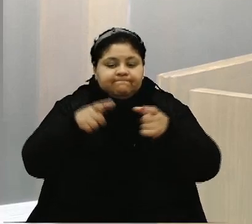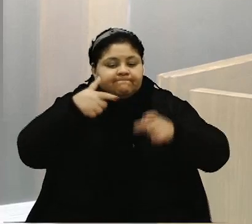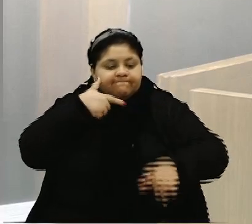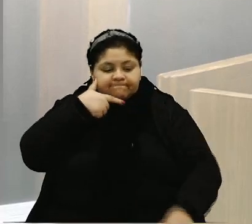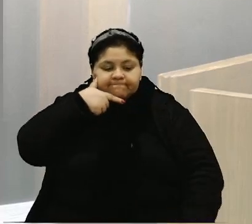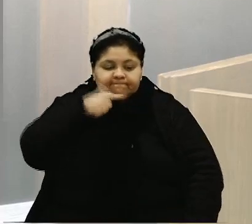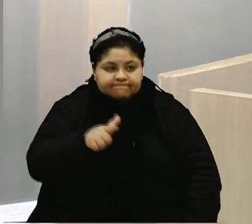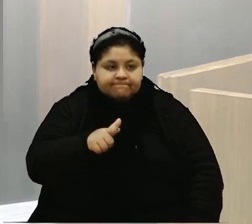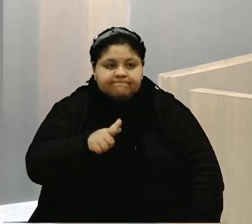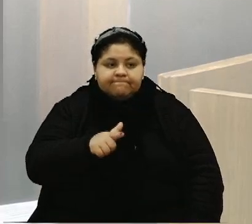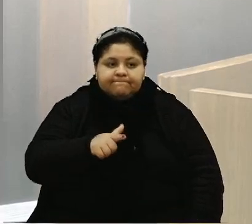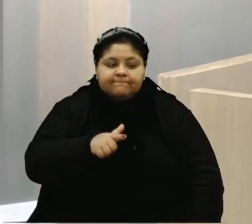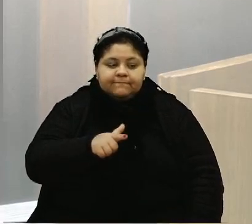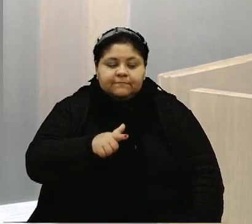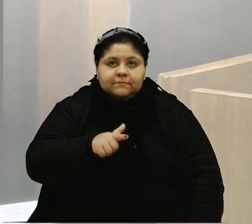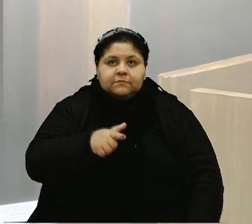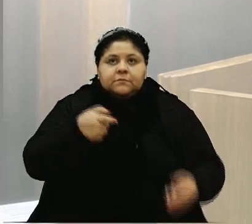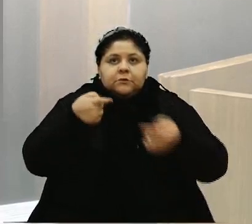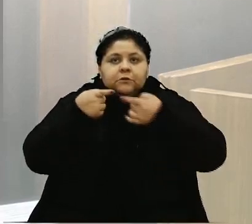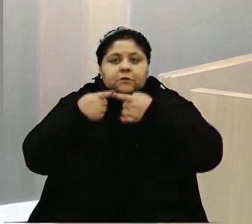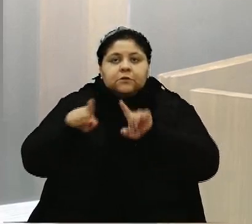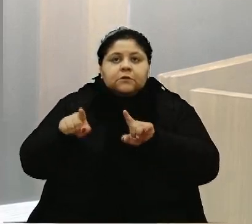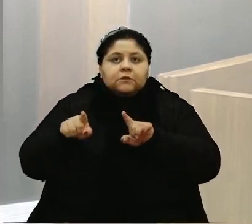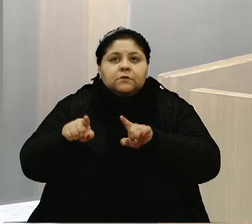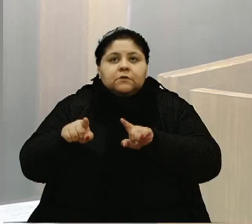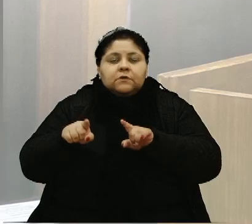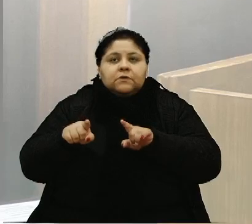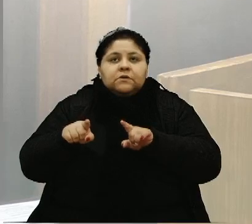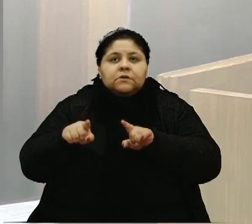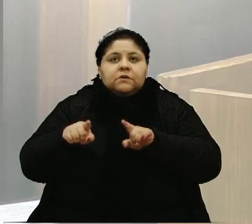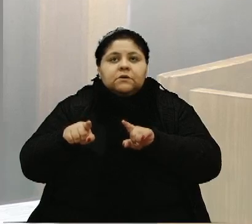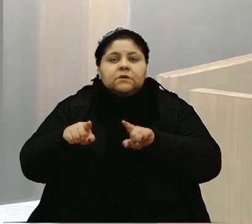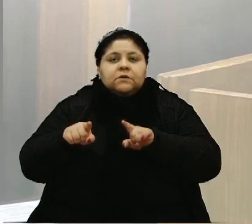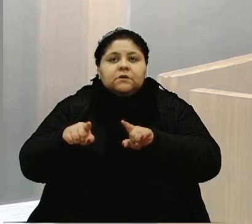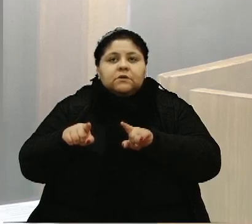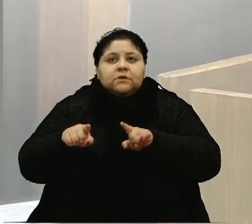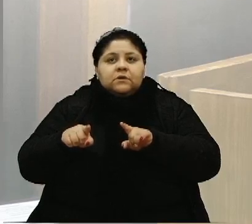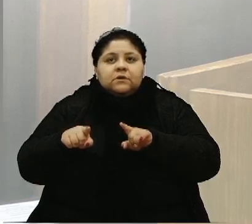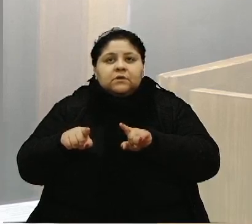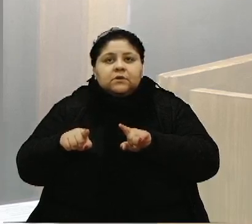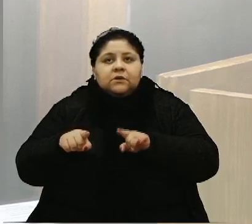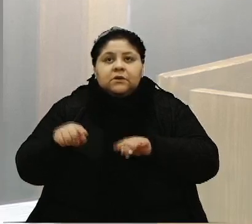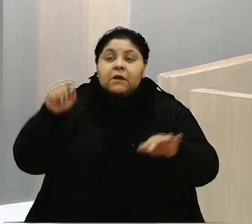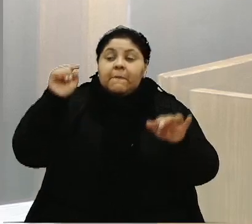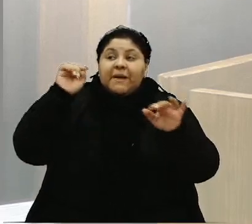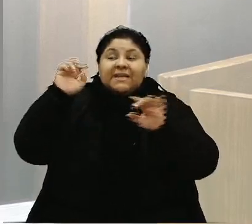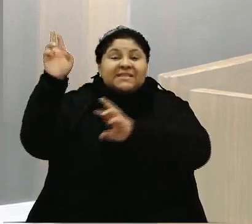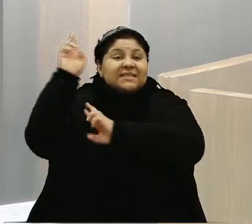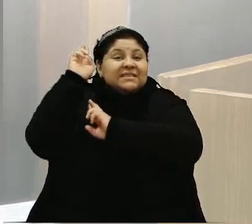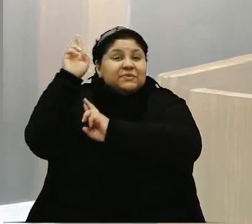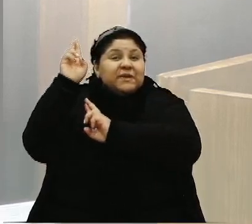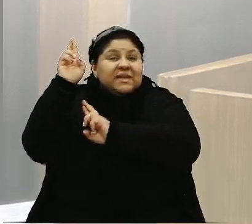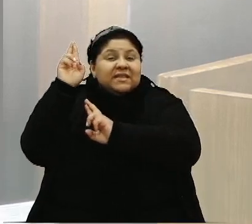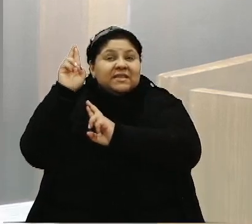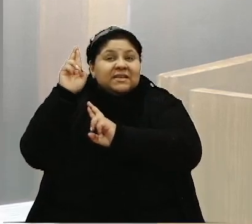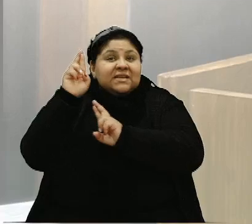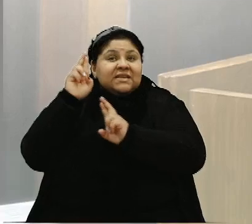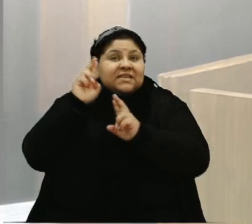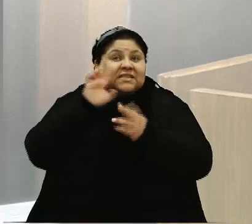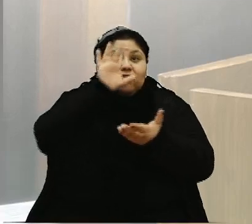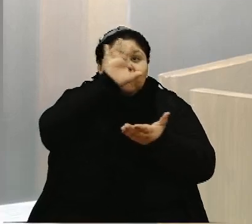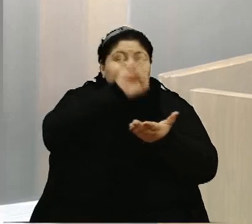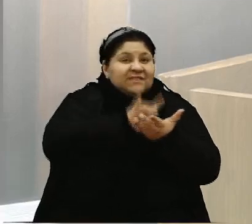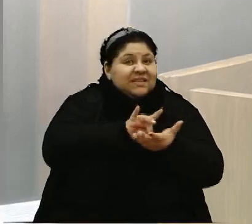conquista. Mas o canto da sereia era que essa regularização ela não viria sozinha,